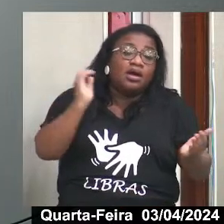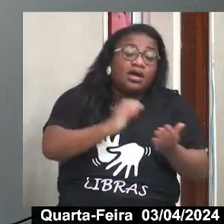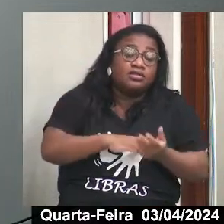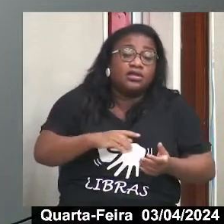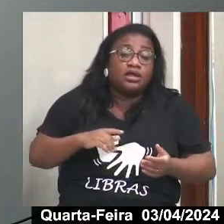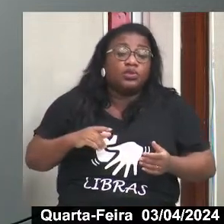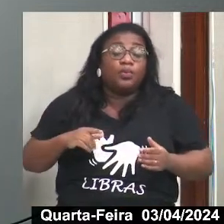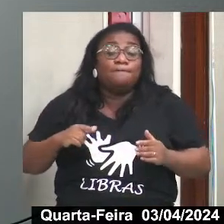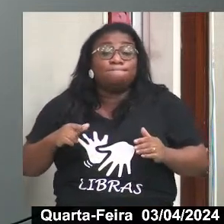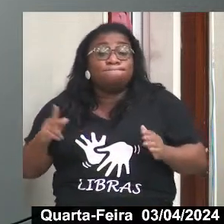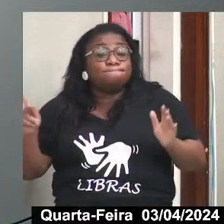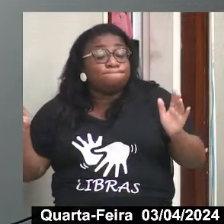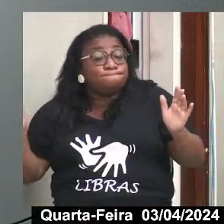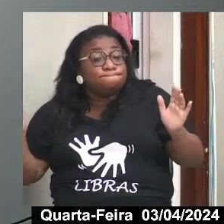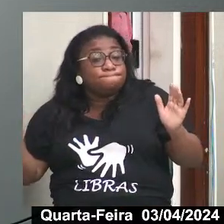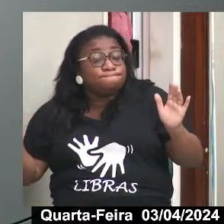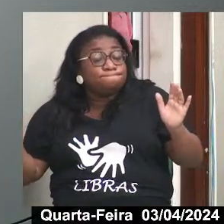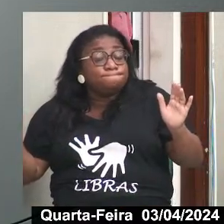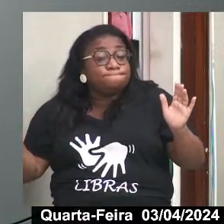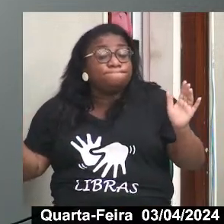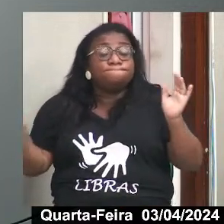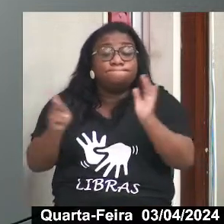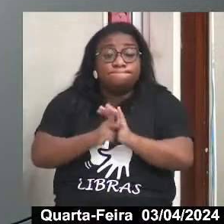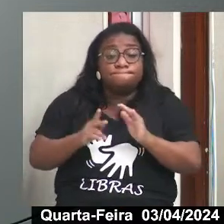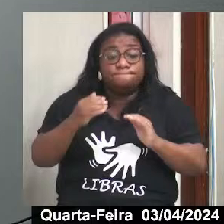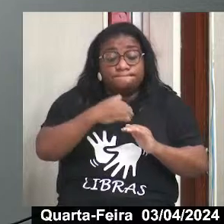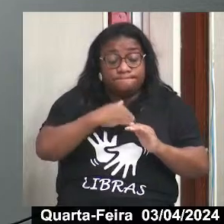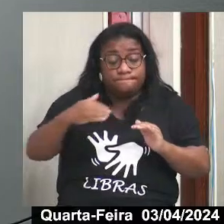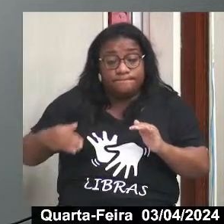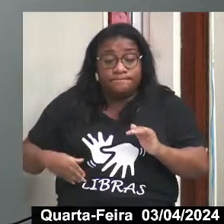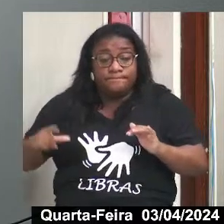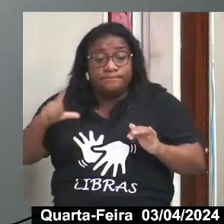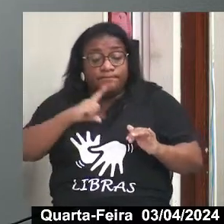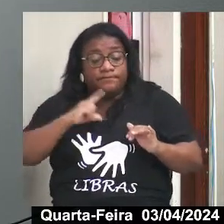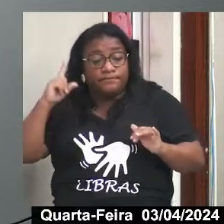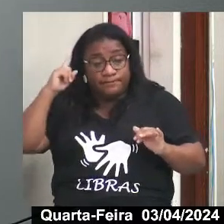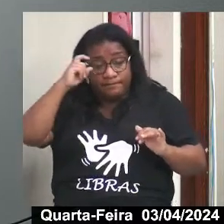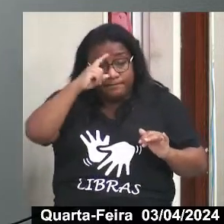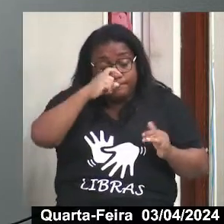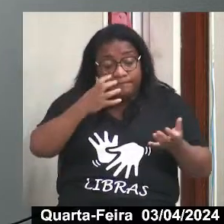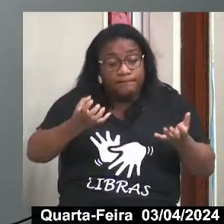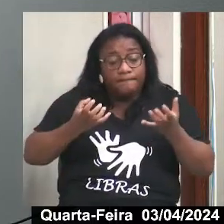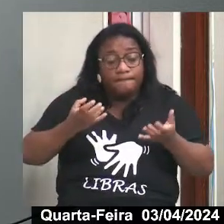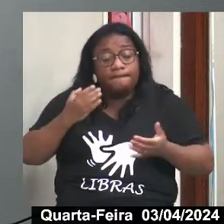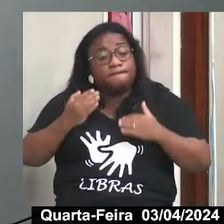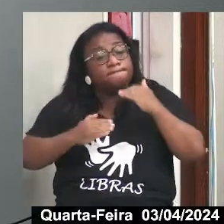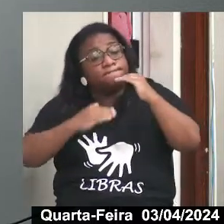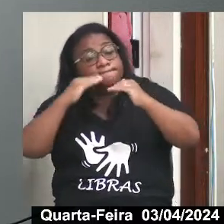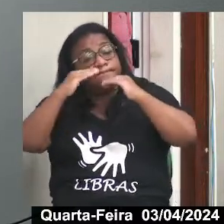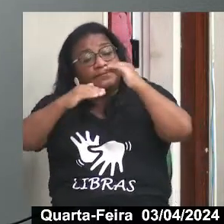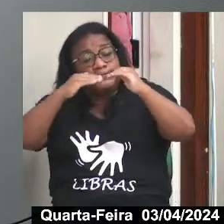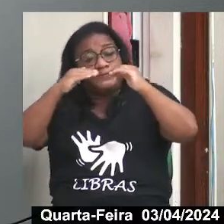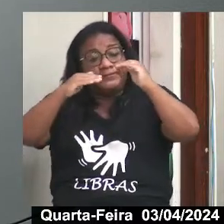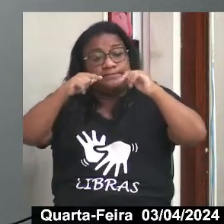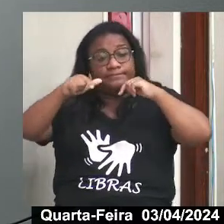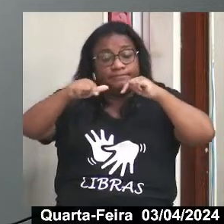no próprio convênio tem uma dificuldade muito grande. Mas eu queria aqui, né, enaltecer o